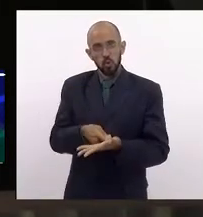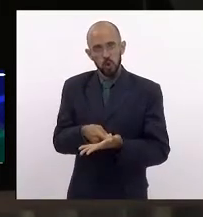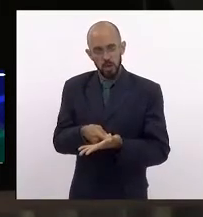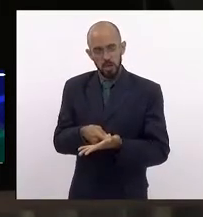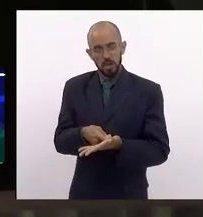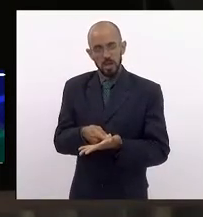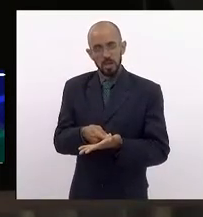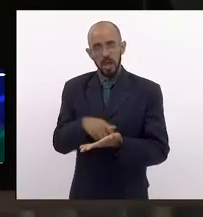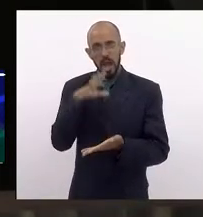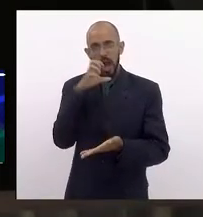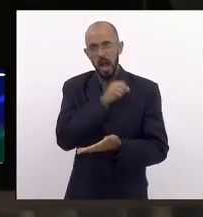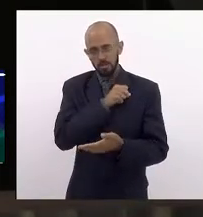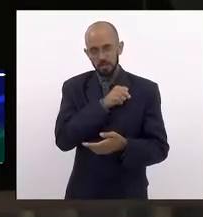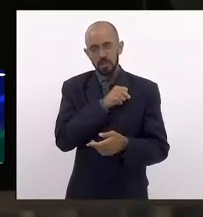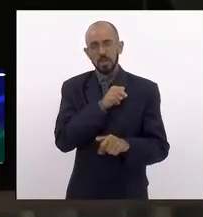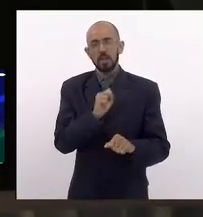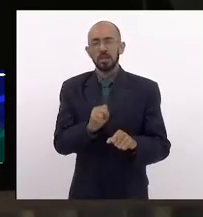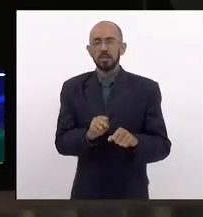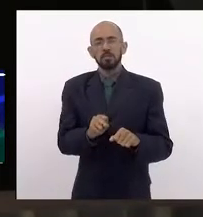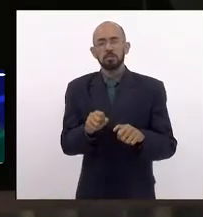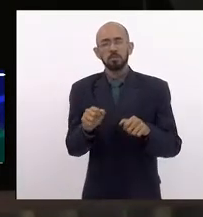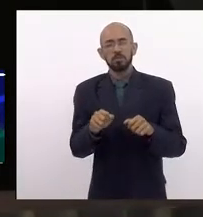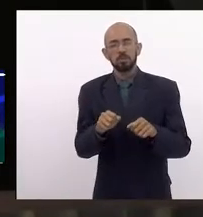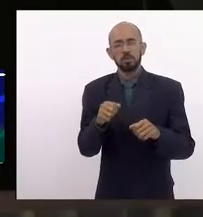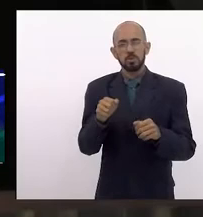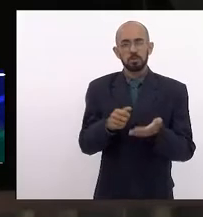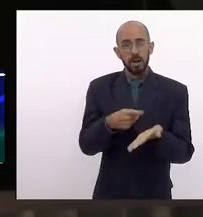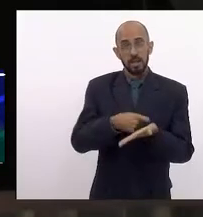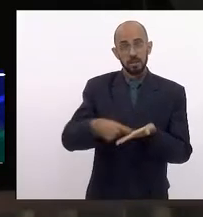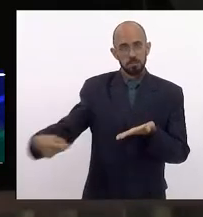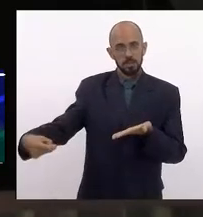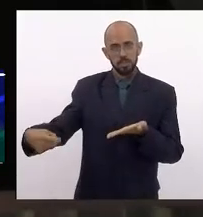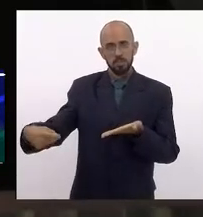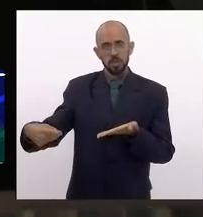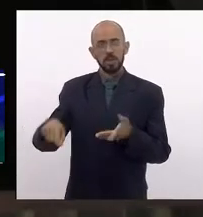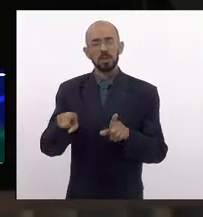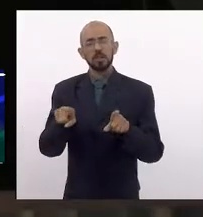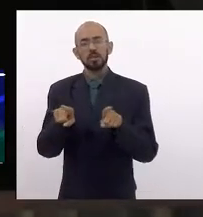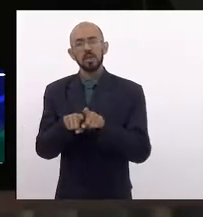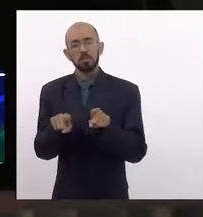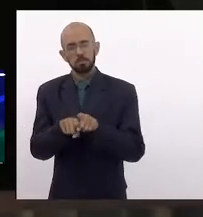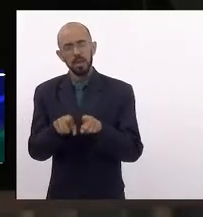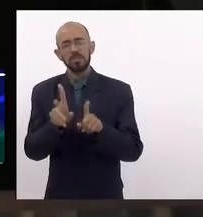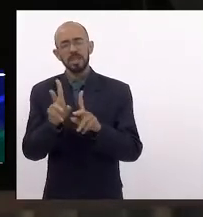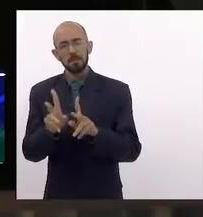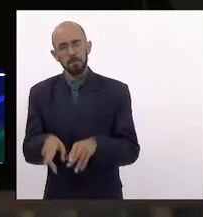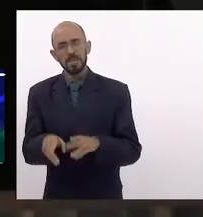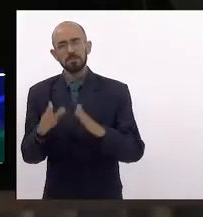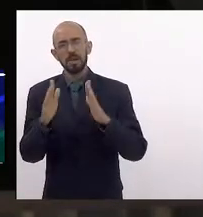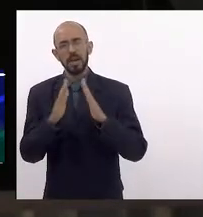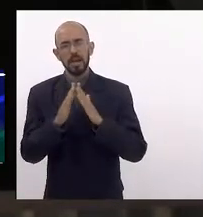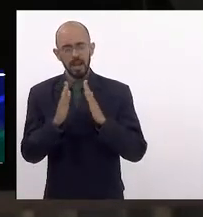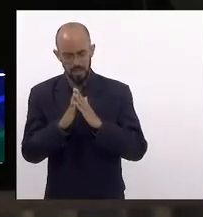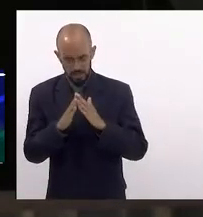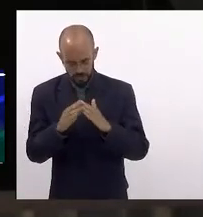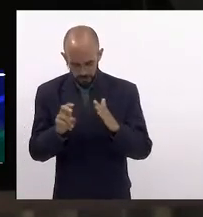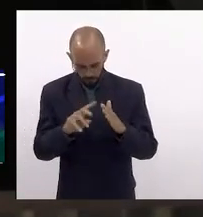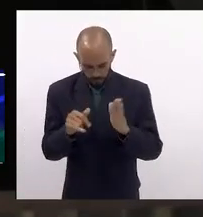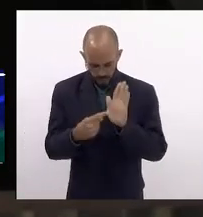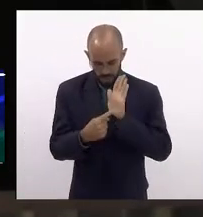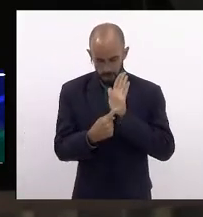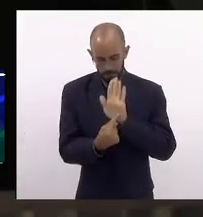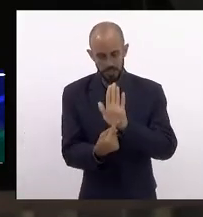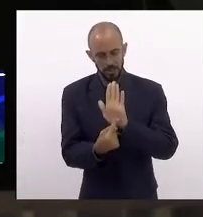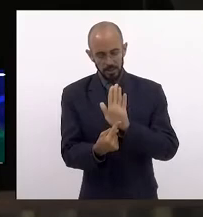foi eficiente no processo de impeachment será a mesma casa que estará apresentando